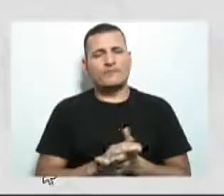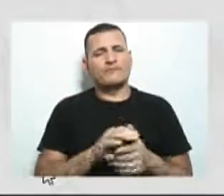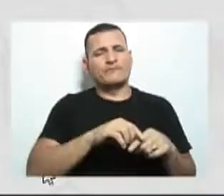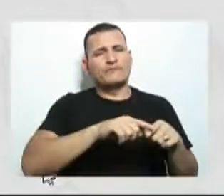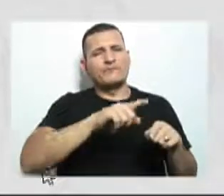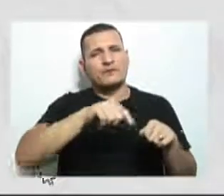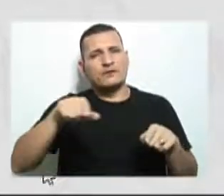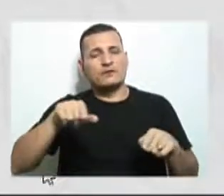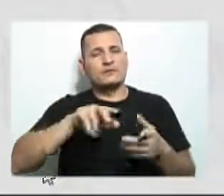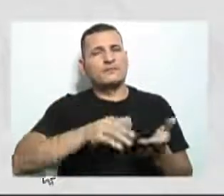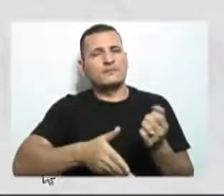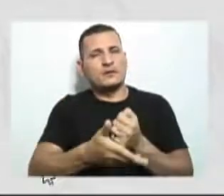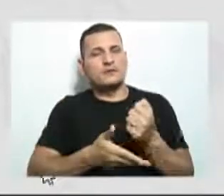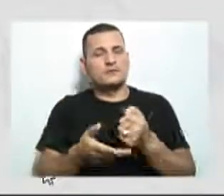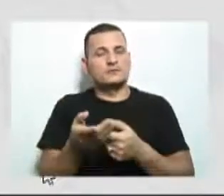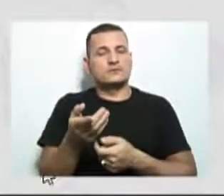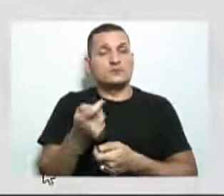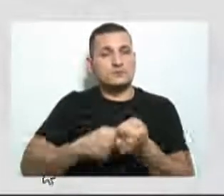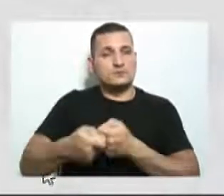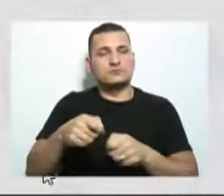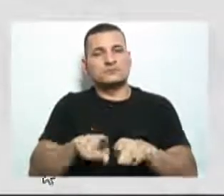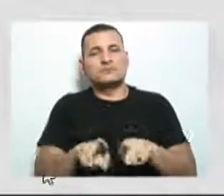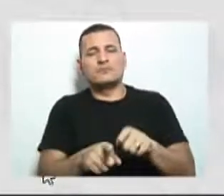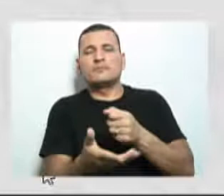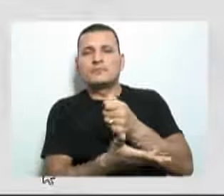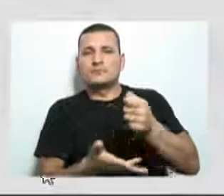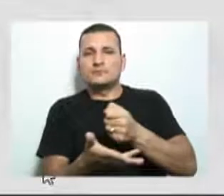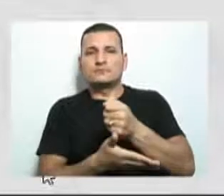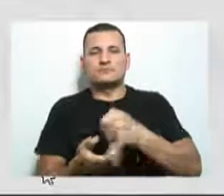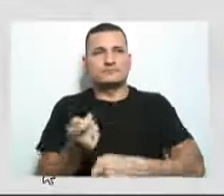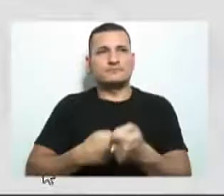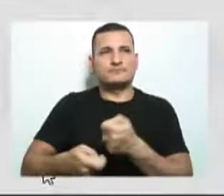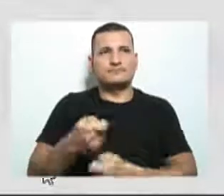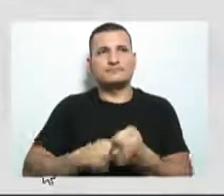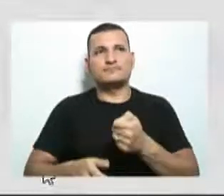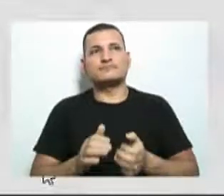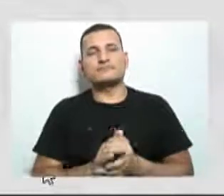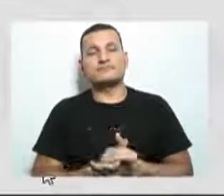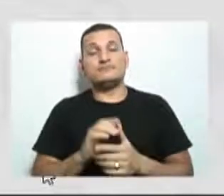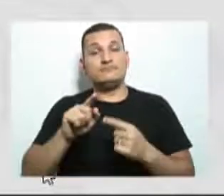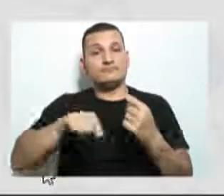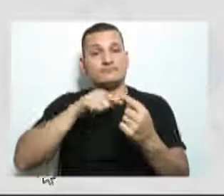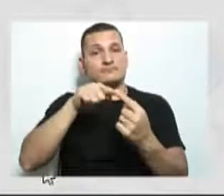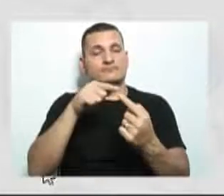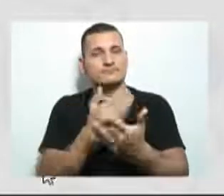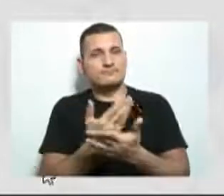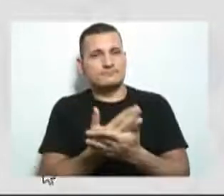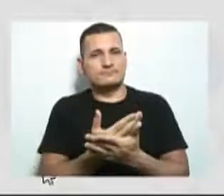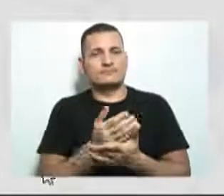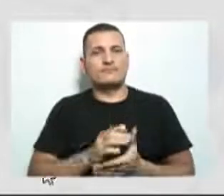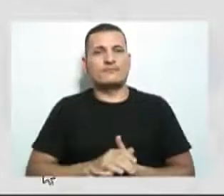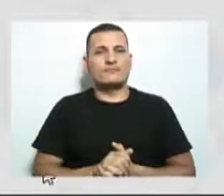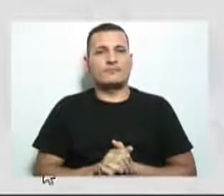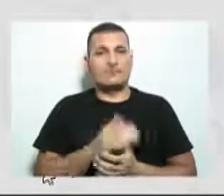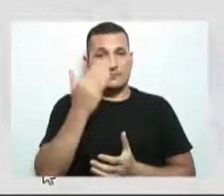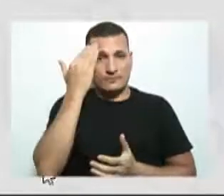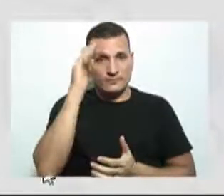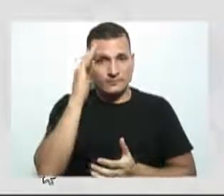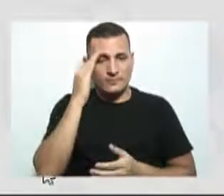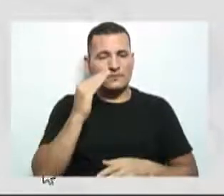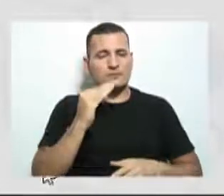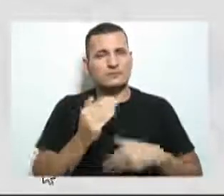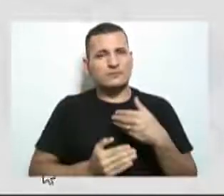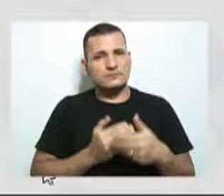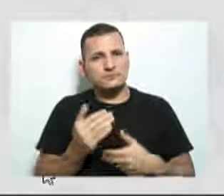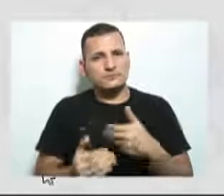da negociação também, o básico para a negociação. Então, o objetivo da nossa aula é entender o processo de negociação no